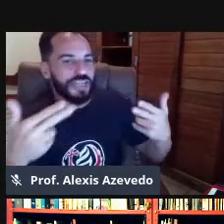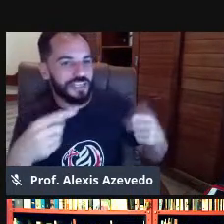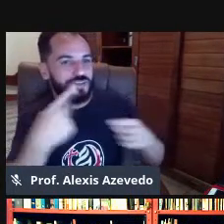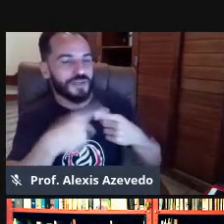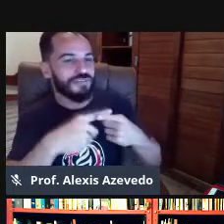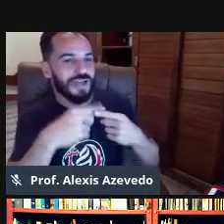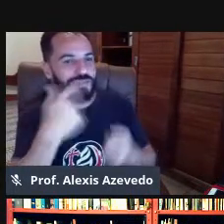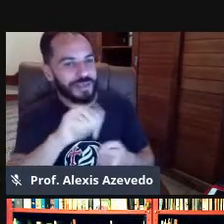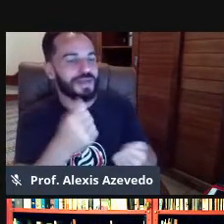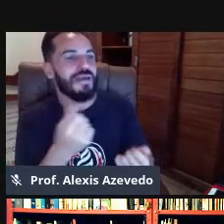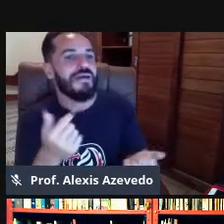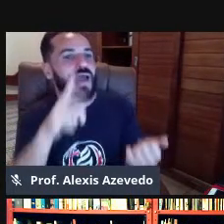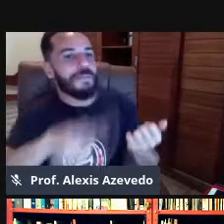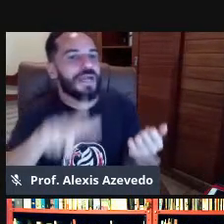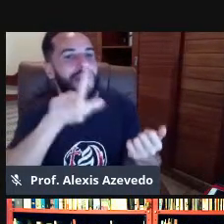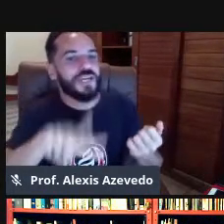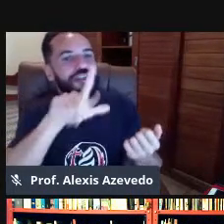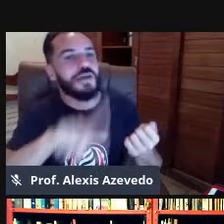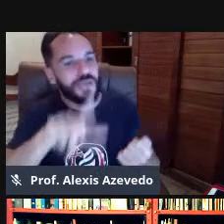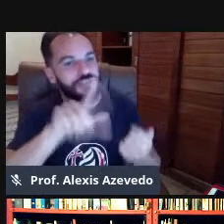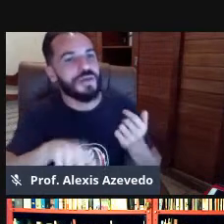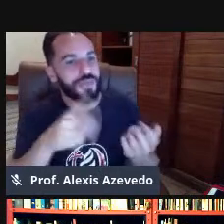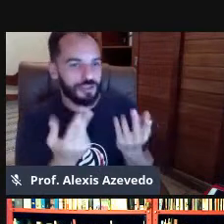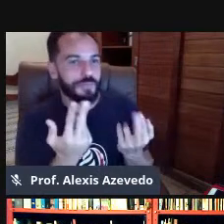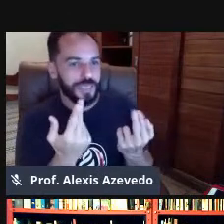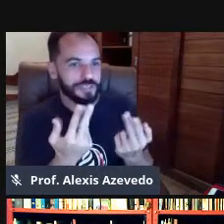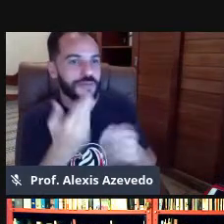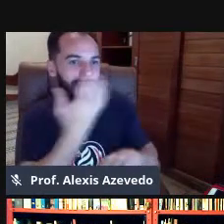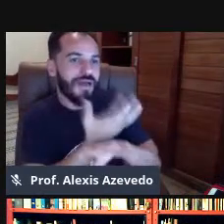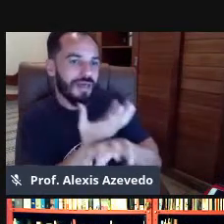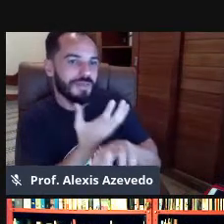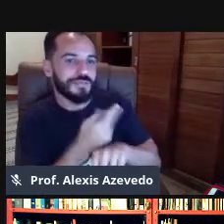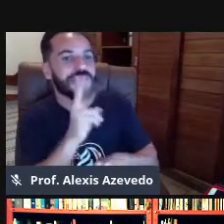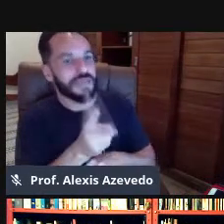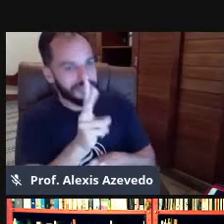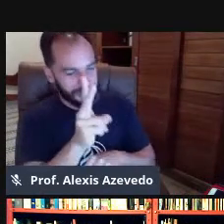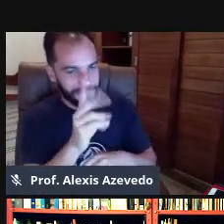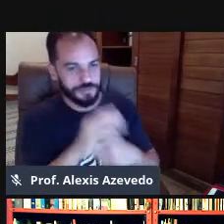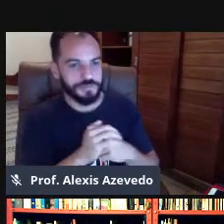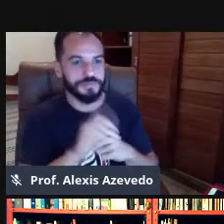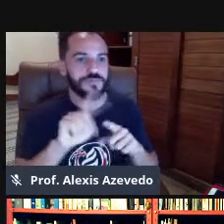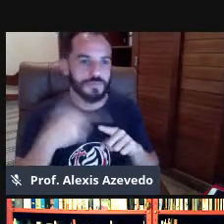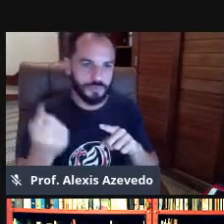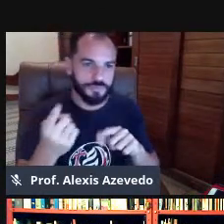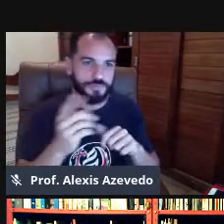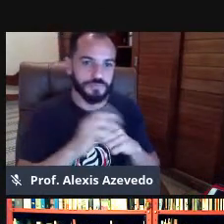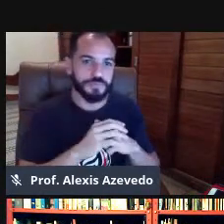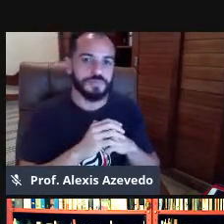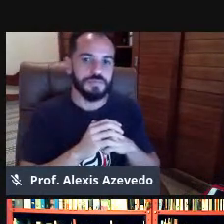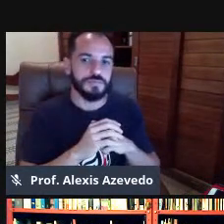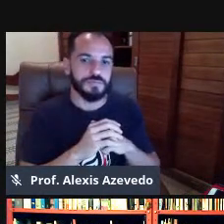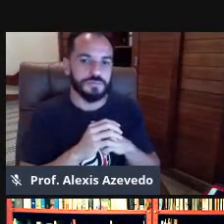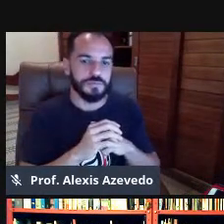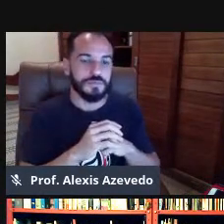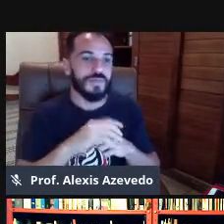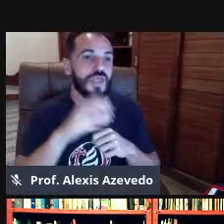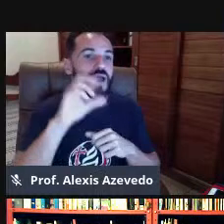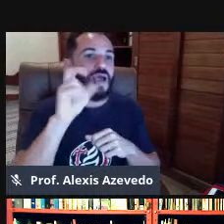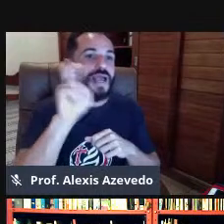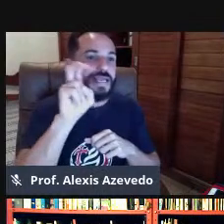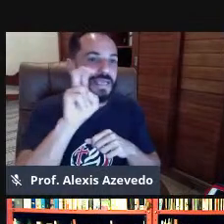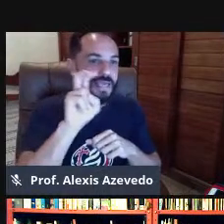fazer o ateliê, introdução, num outro momento, né. Bom, E o quinto e o sexto